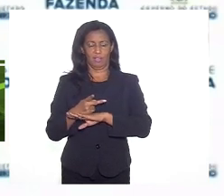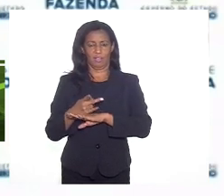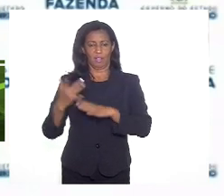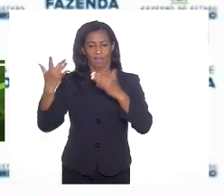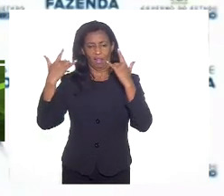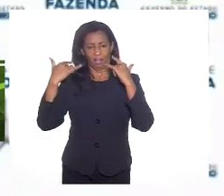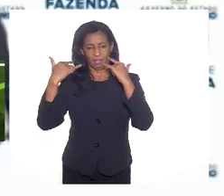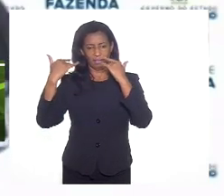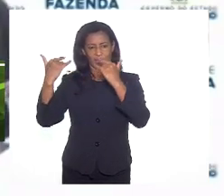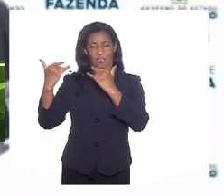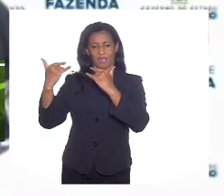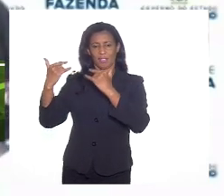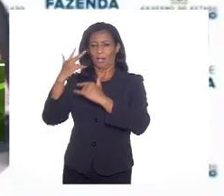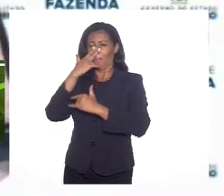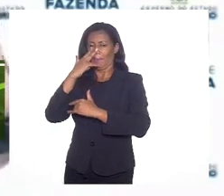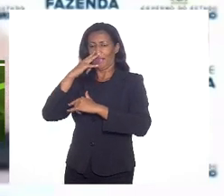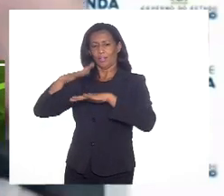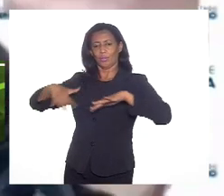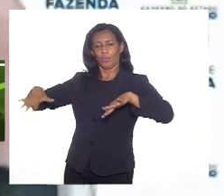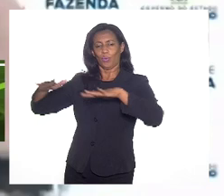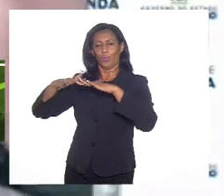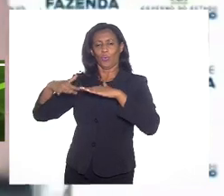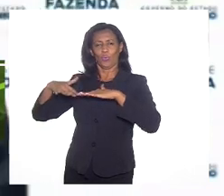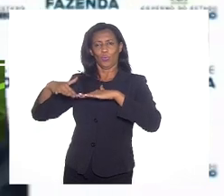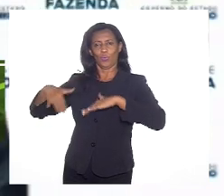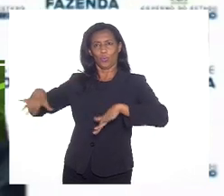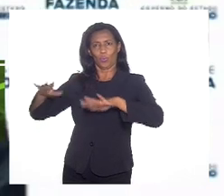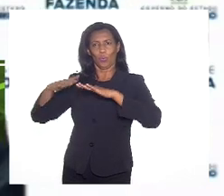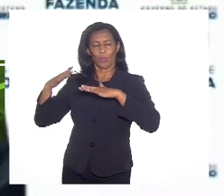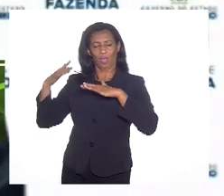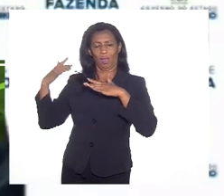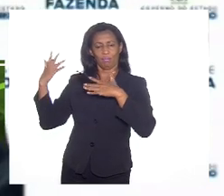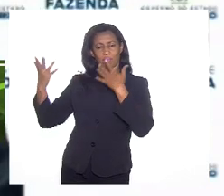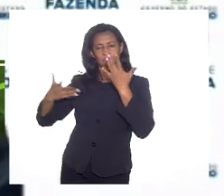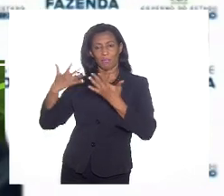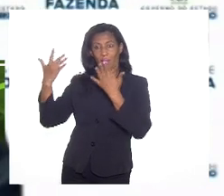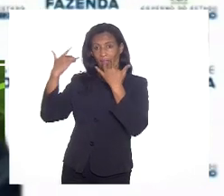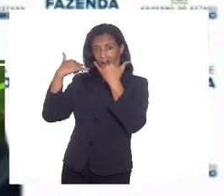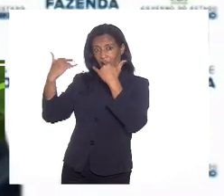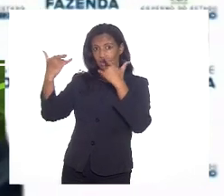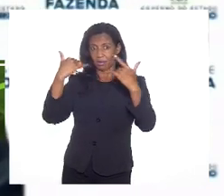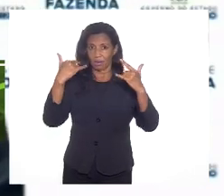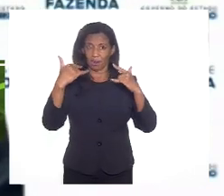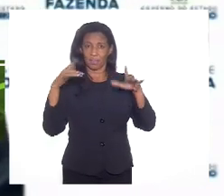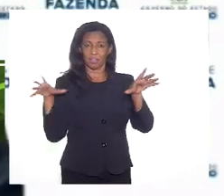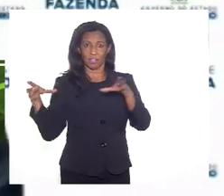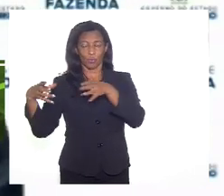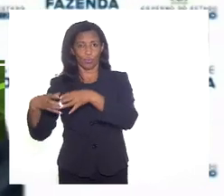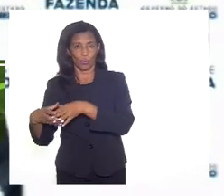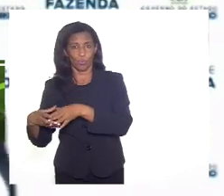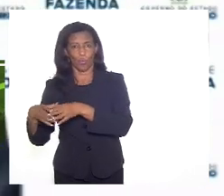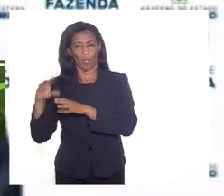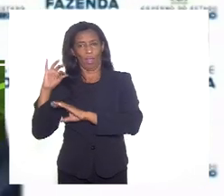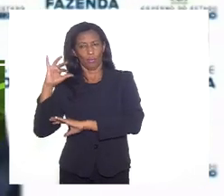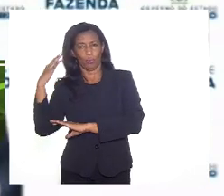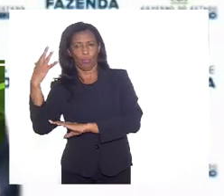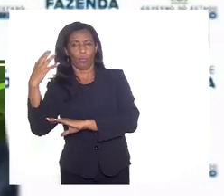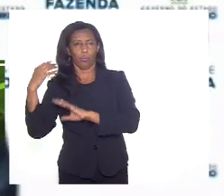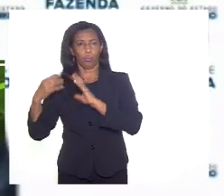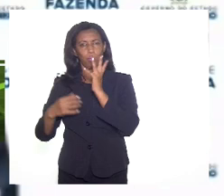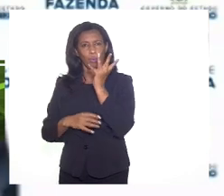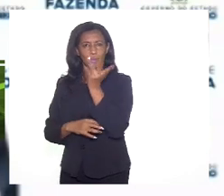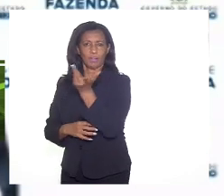fosse um grande parque temático aqui, e a partir daí conseguir atrair, seja na área de ambiental, entre